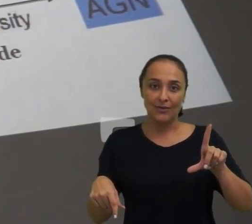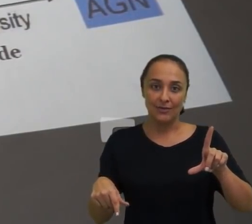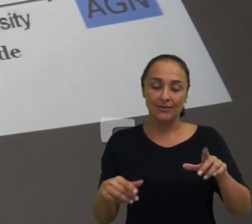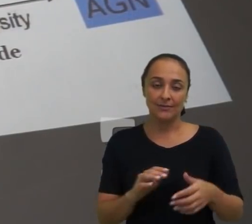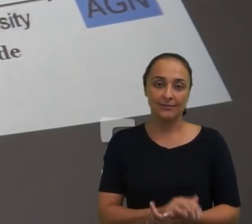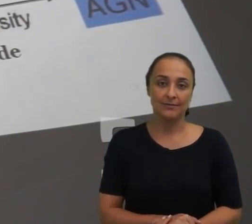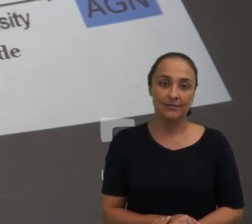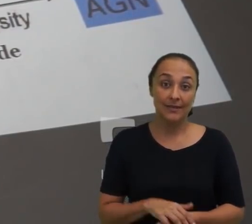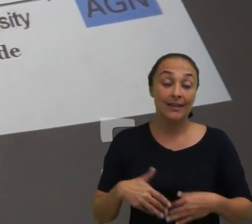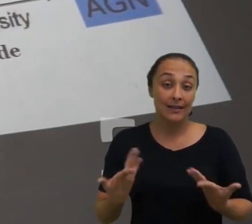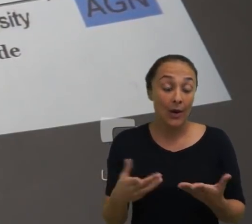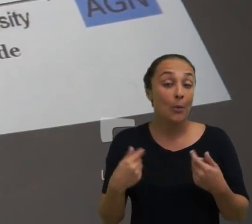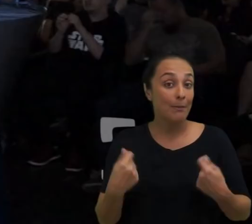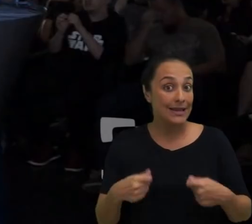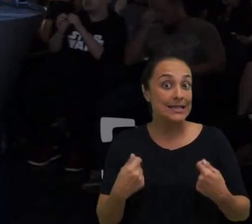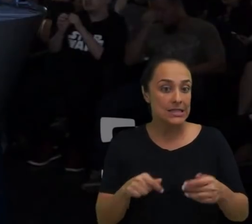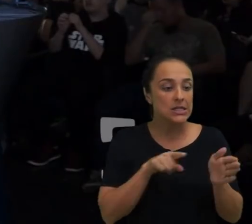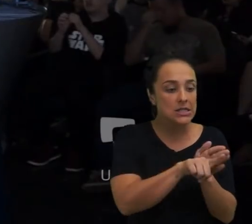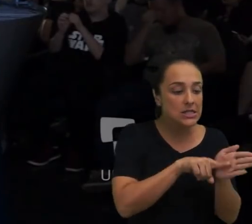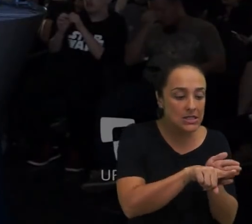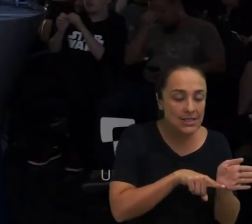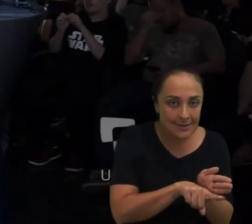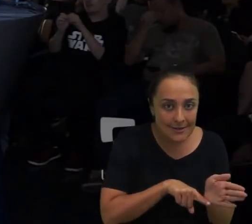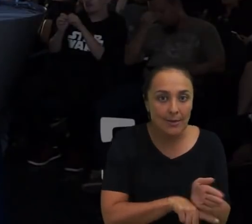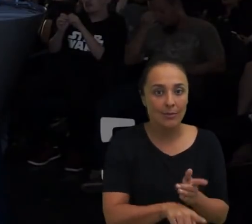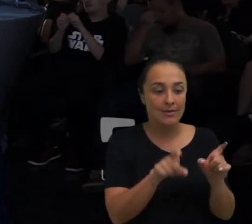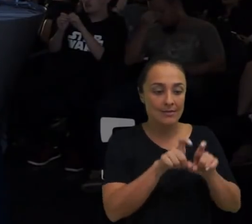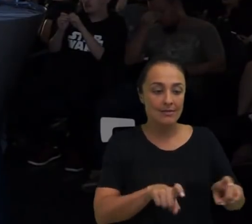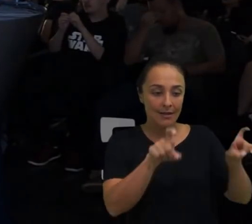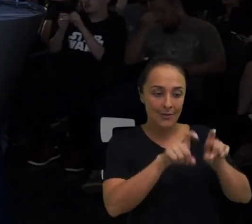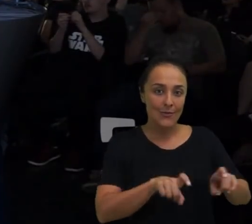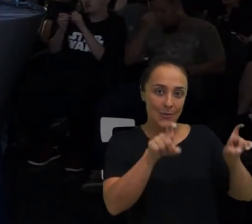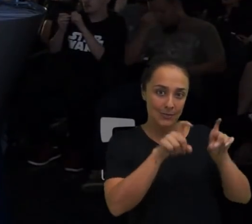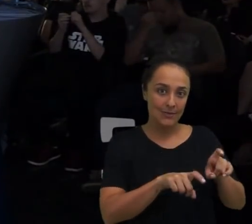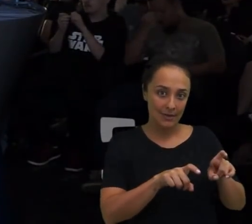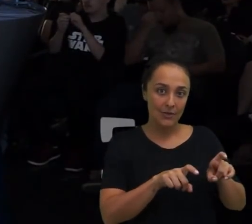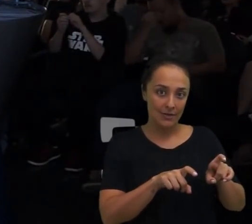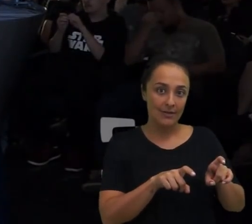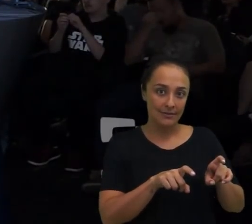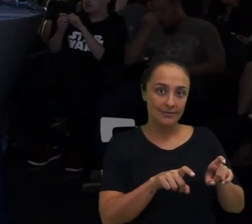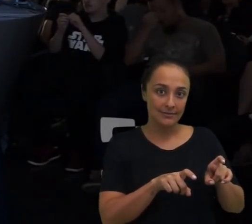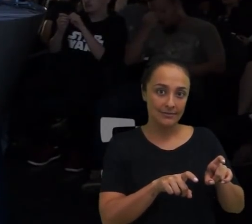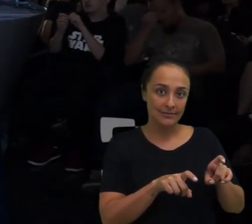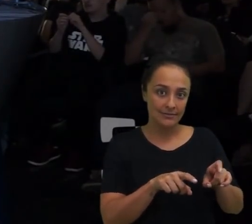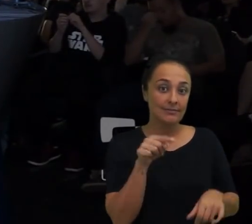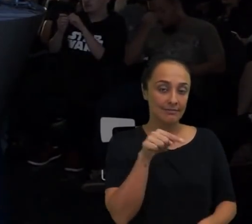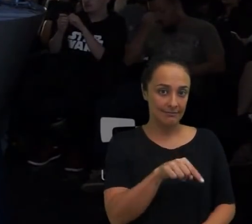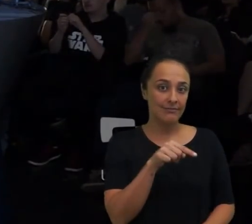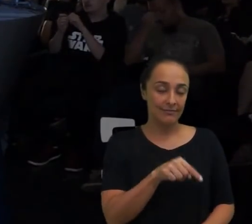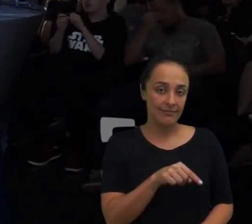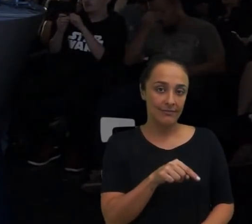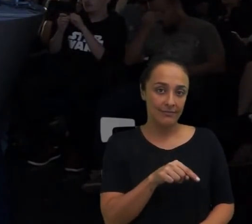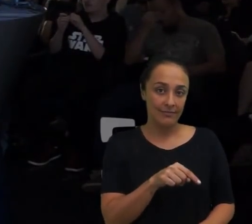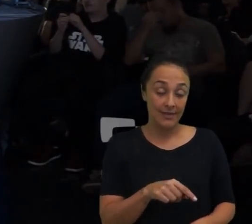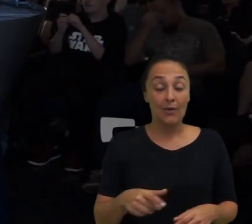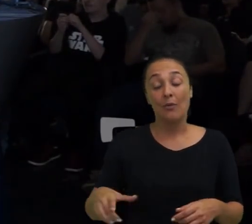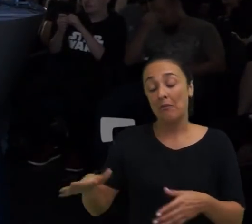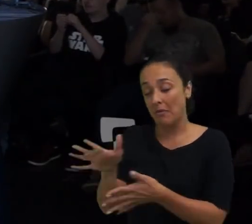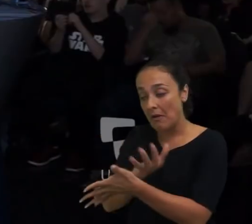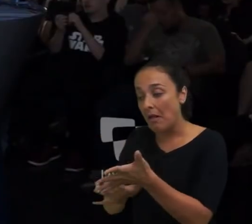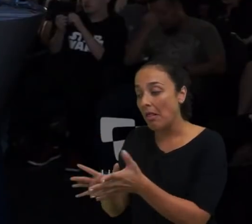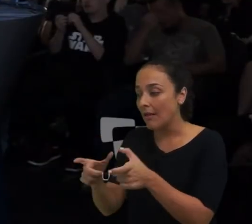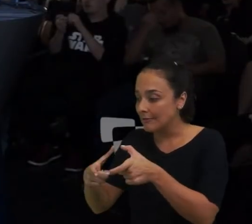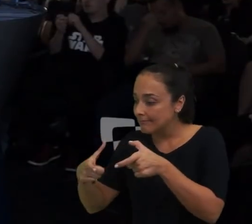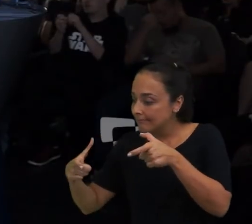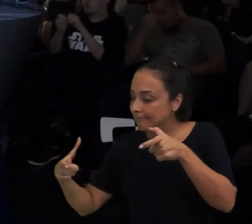pelos quasares na minha simulação. Ou seja, os ventos desses quasares